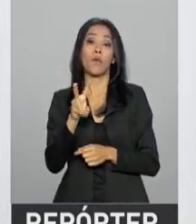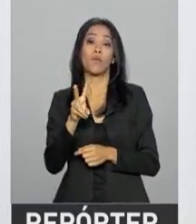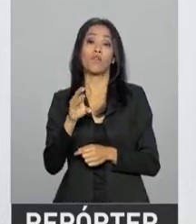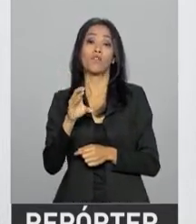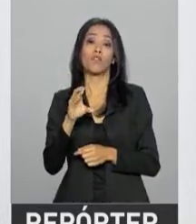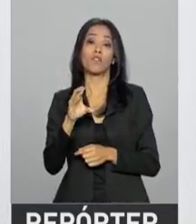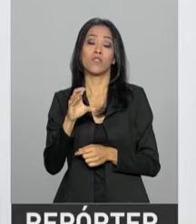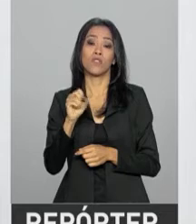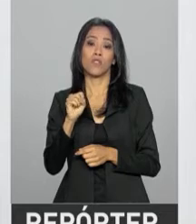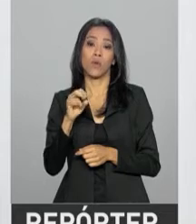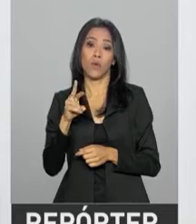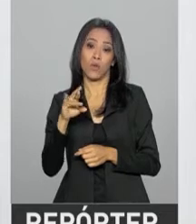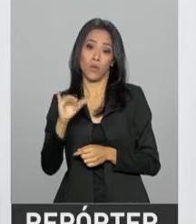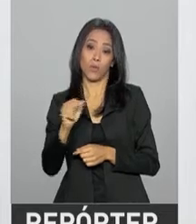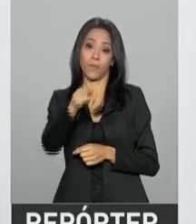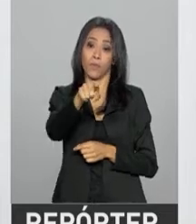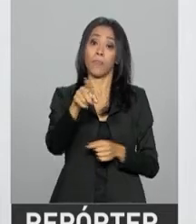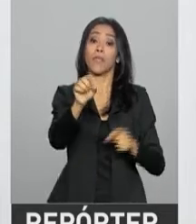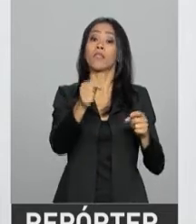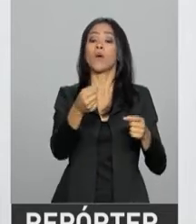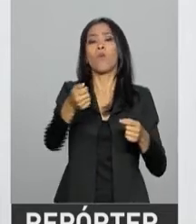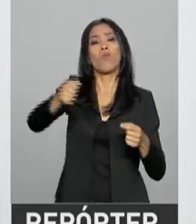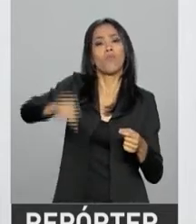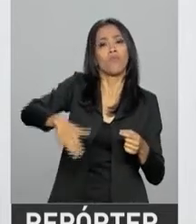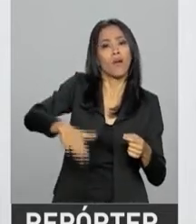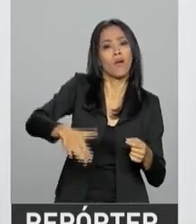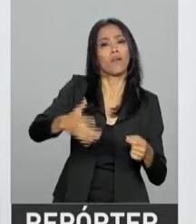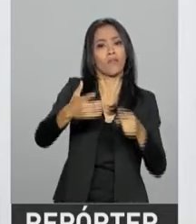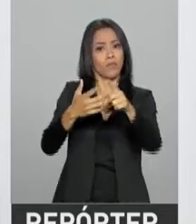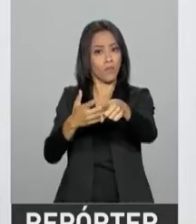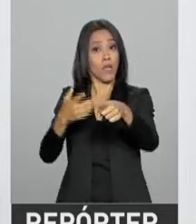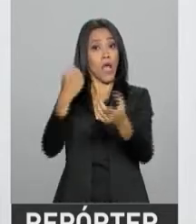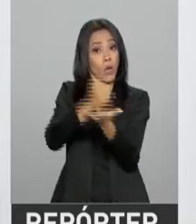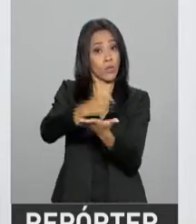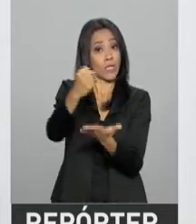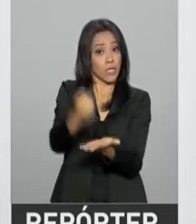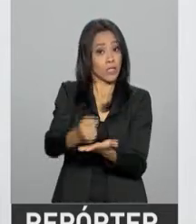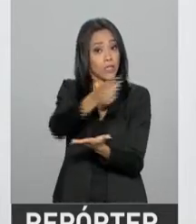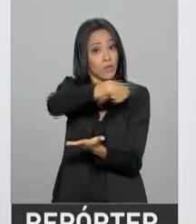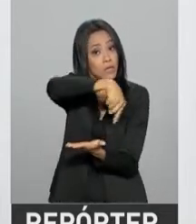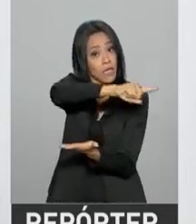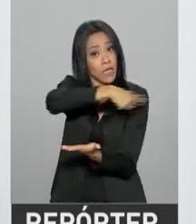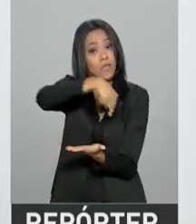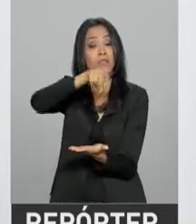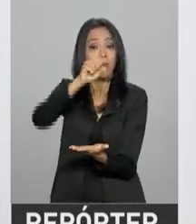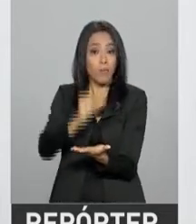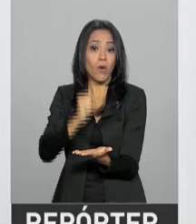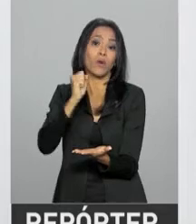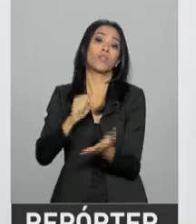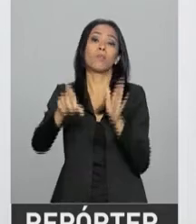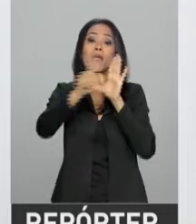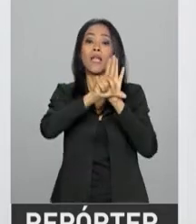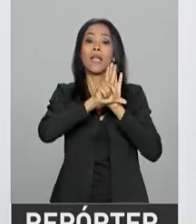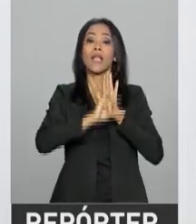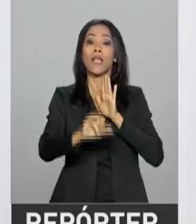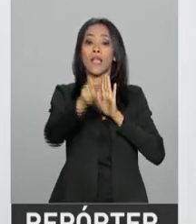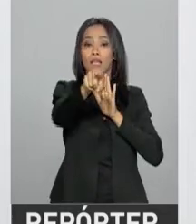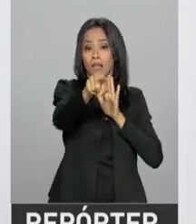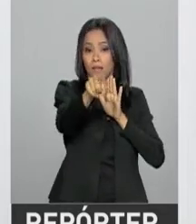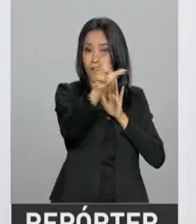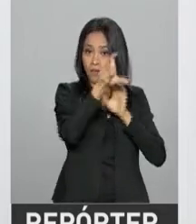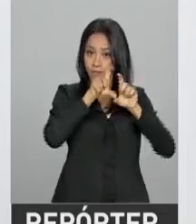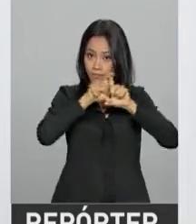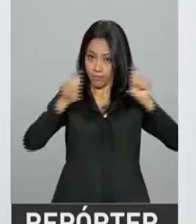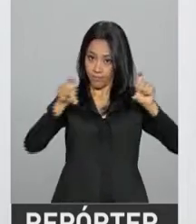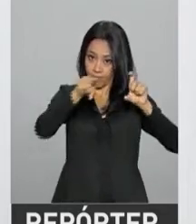emprega está o menor custo com mão de obra já que a contratação pode se dar pela lei de execuções penais com